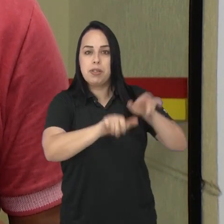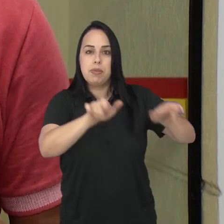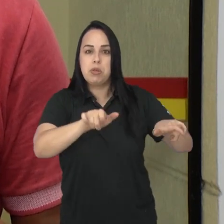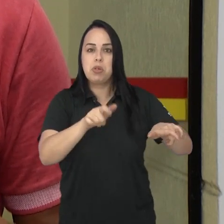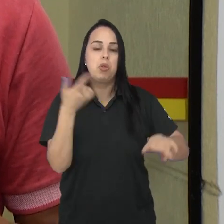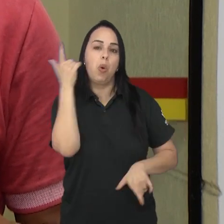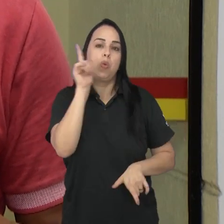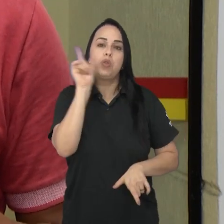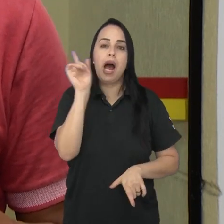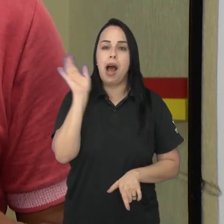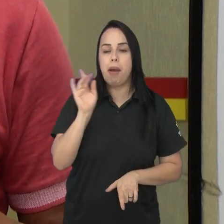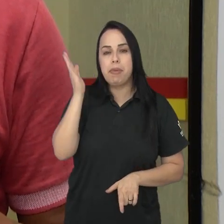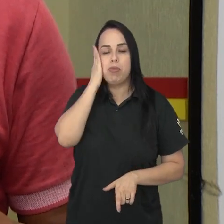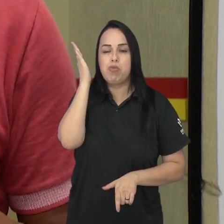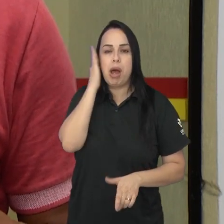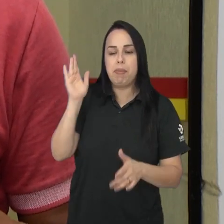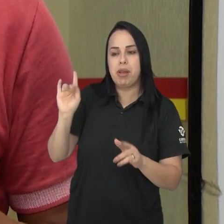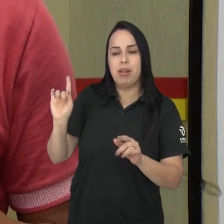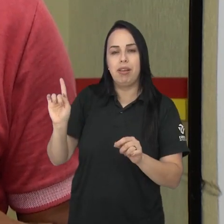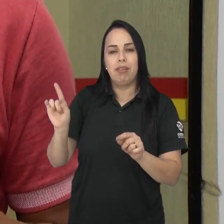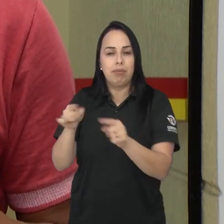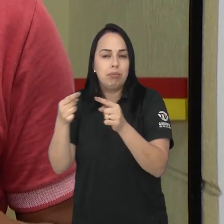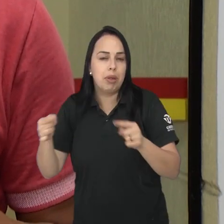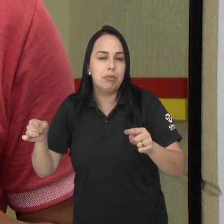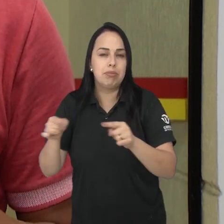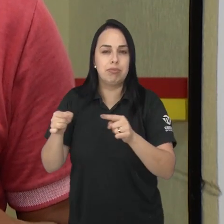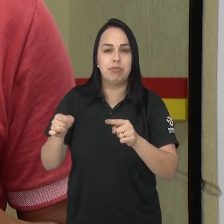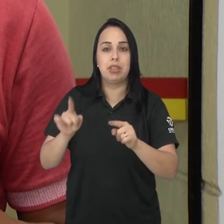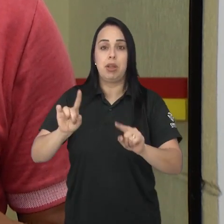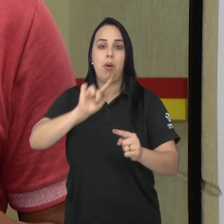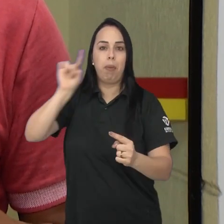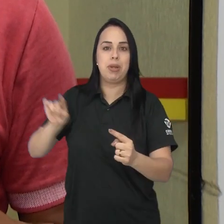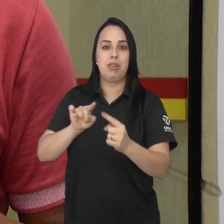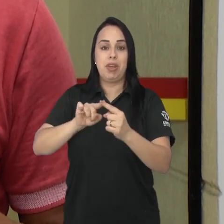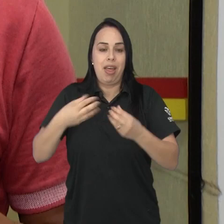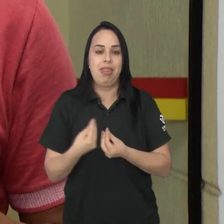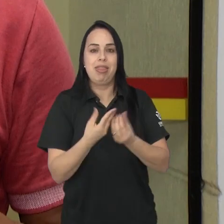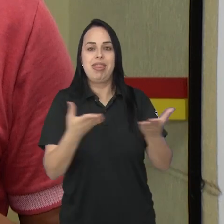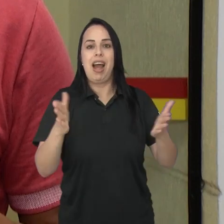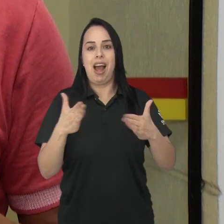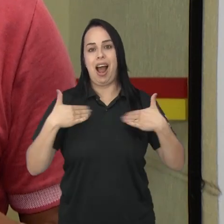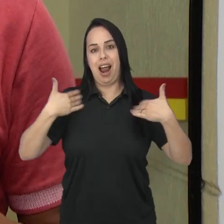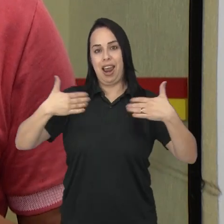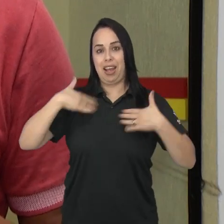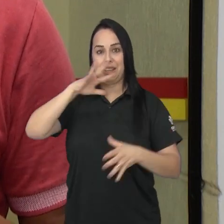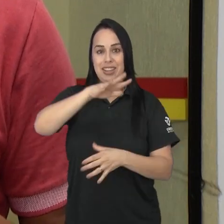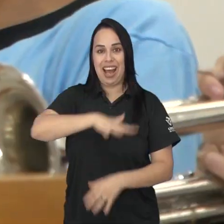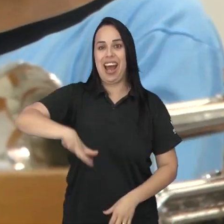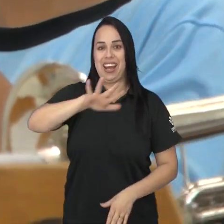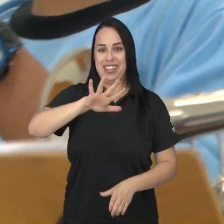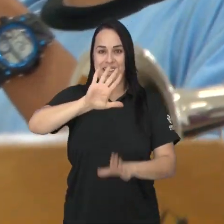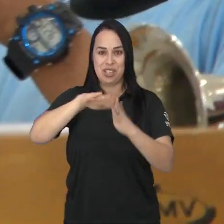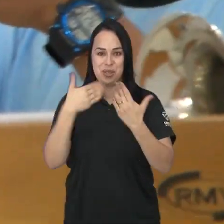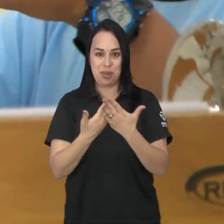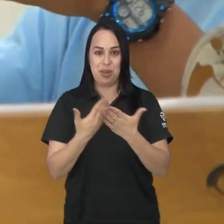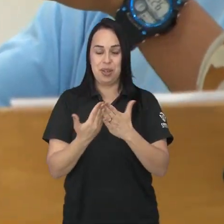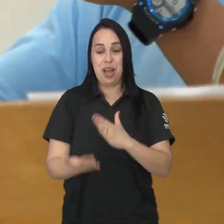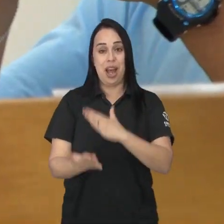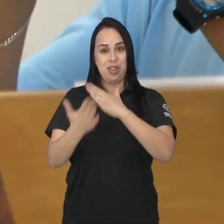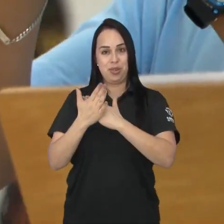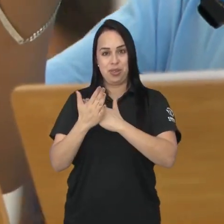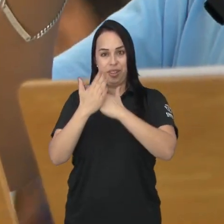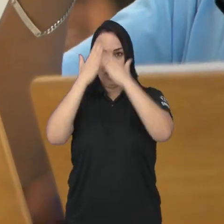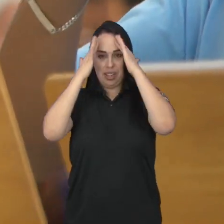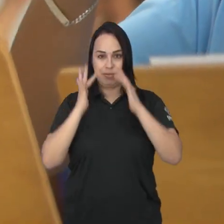algumas pessoas. Então esse projeto, o objetivo é alegrar, mais o ambiente escolar. A música